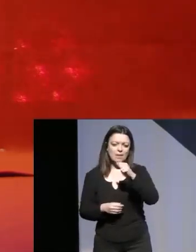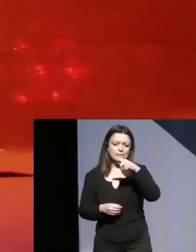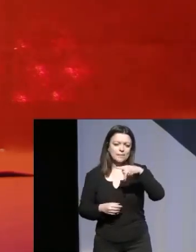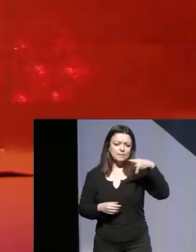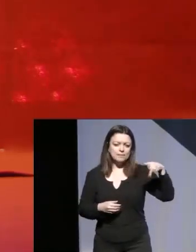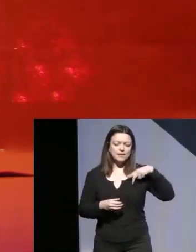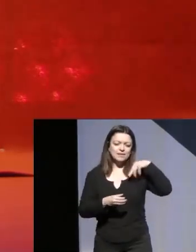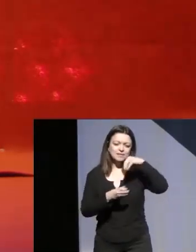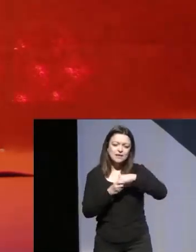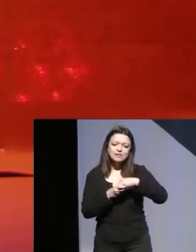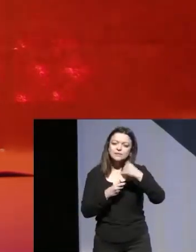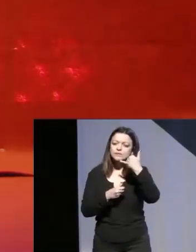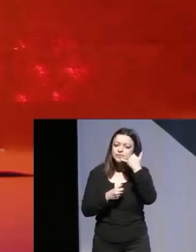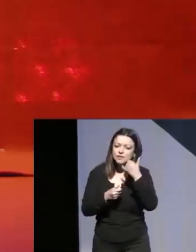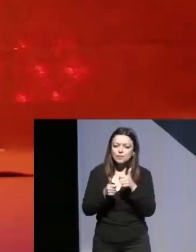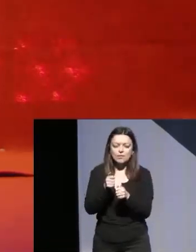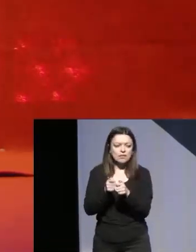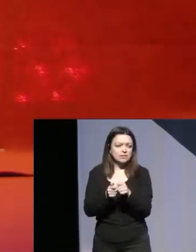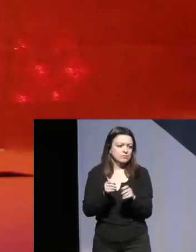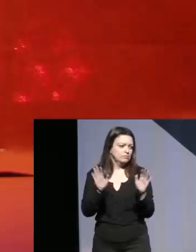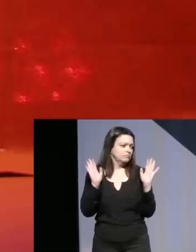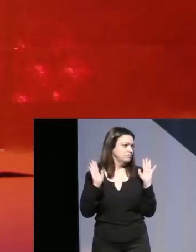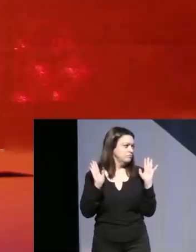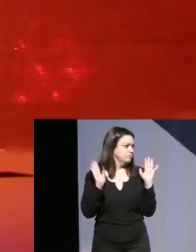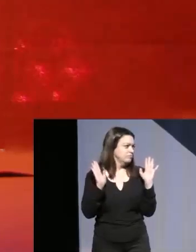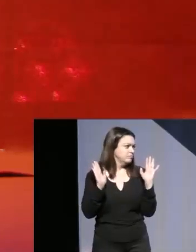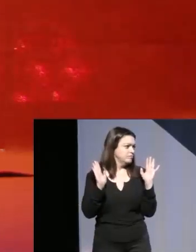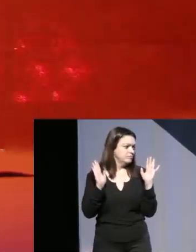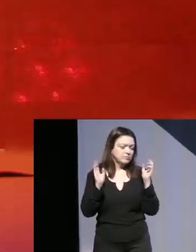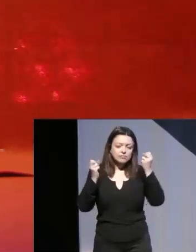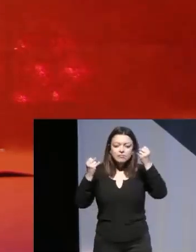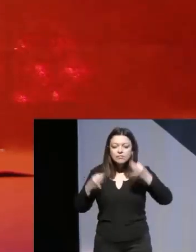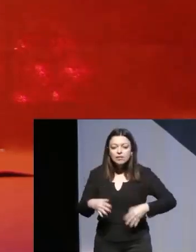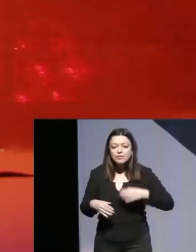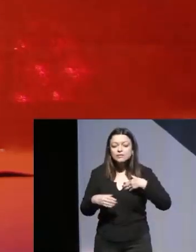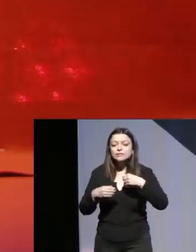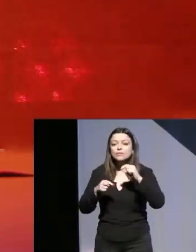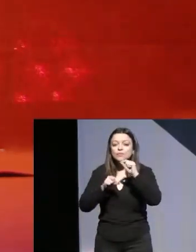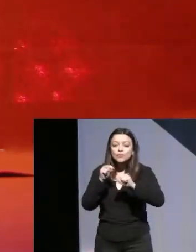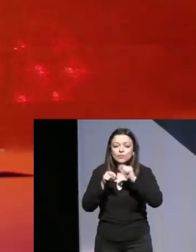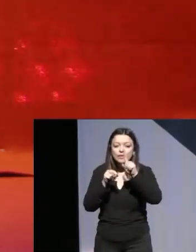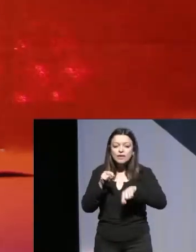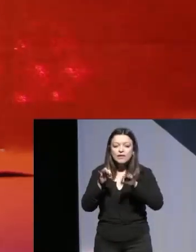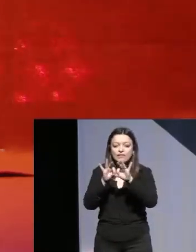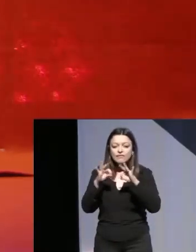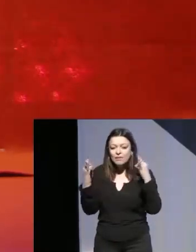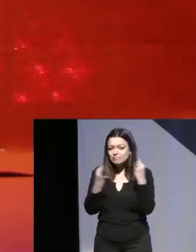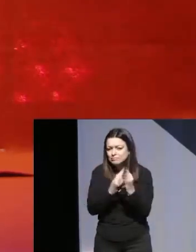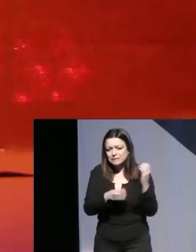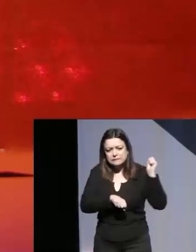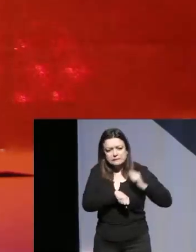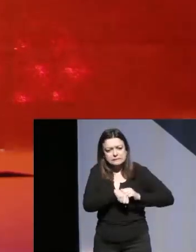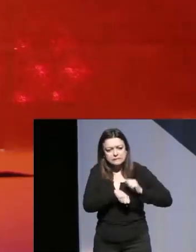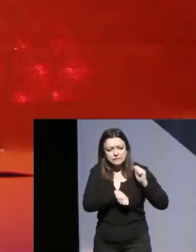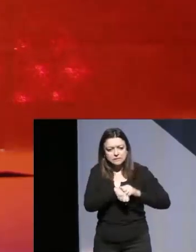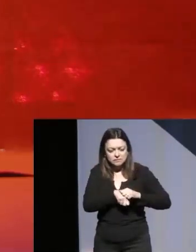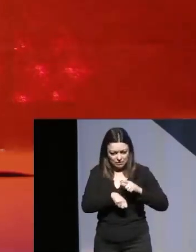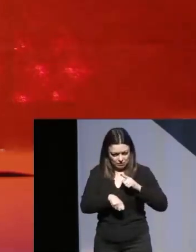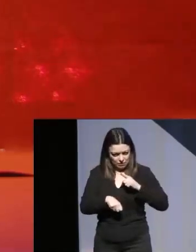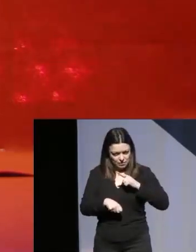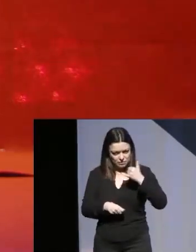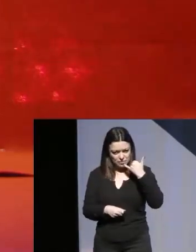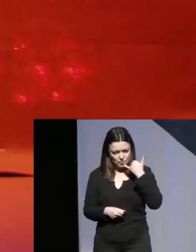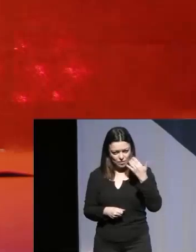no celular. Eu falei: bom, nós estamos falando em famílias em estado de miserabilidade, quem diz que tem